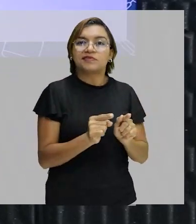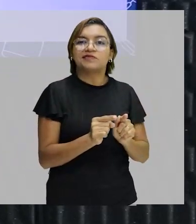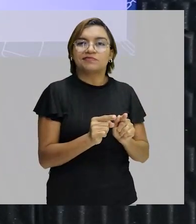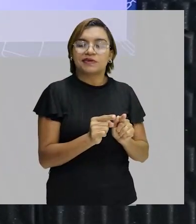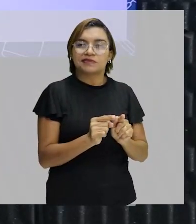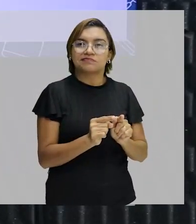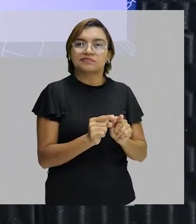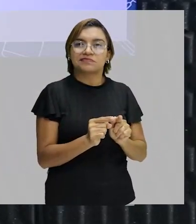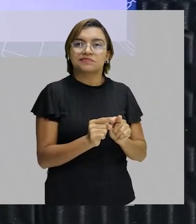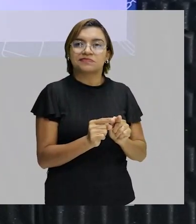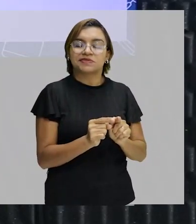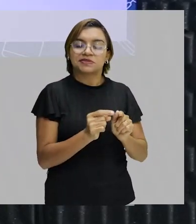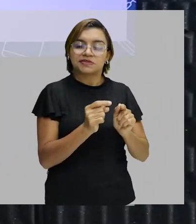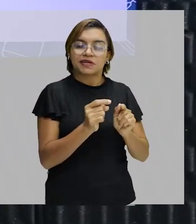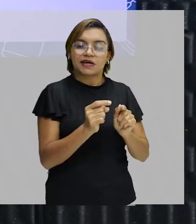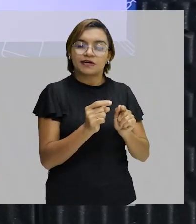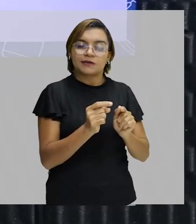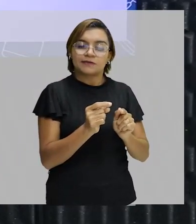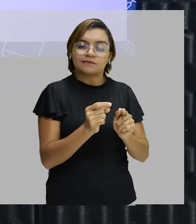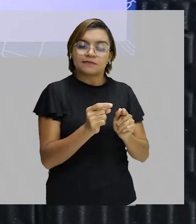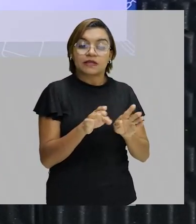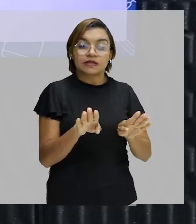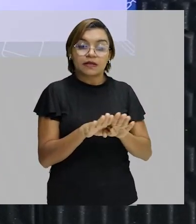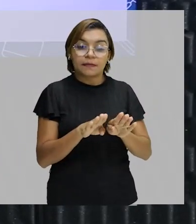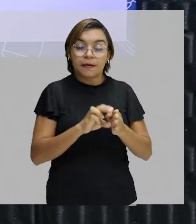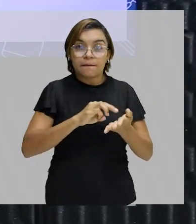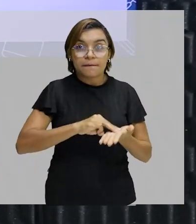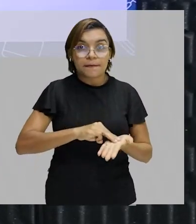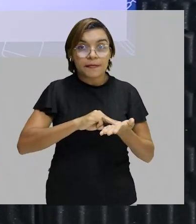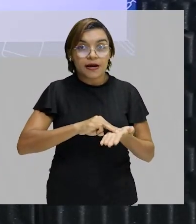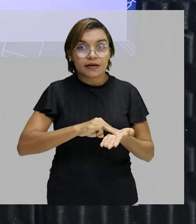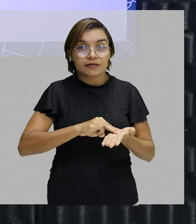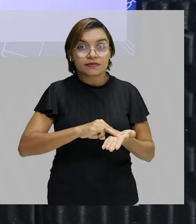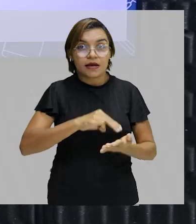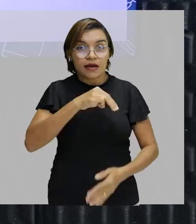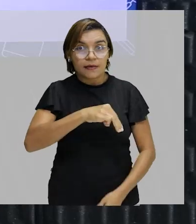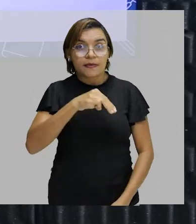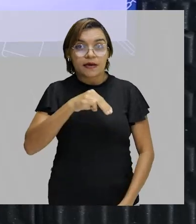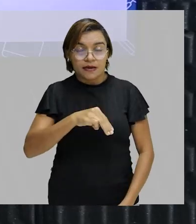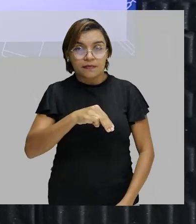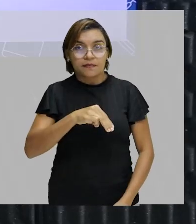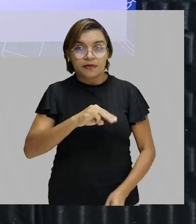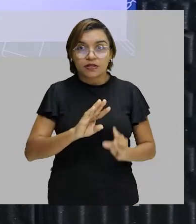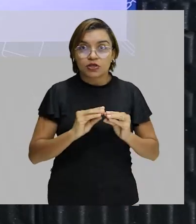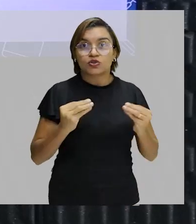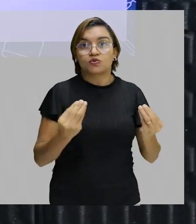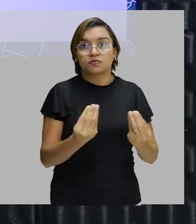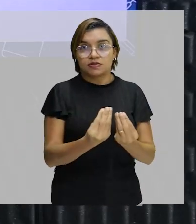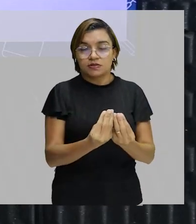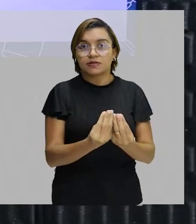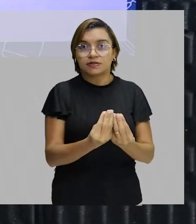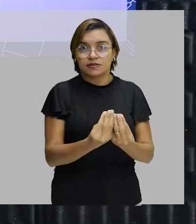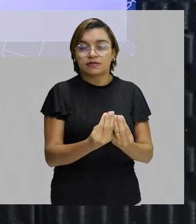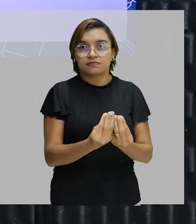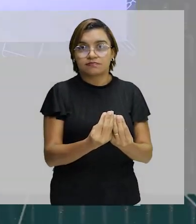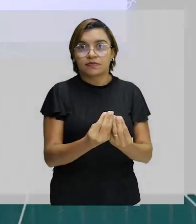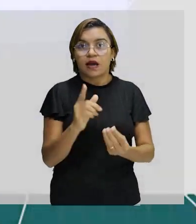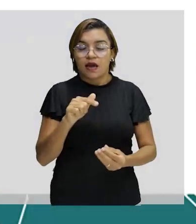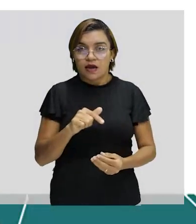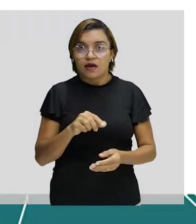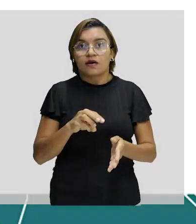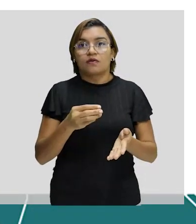mínima da substância e a massa molar da substância. Então, é um método, é uma